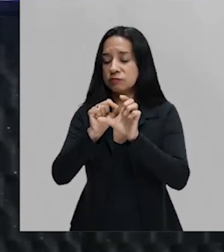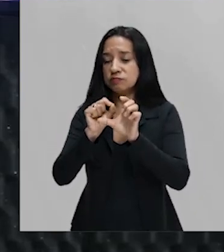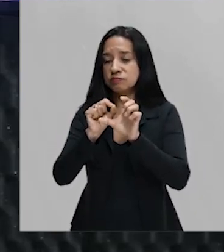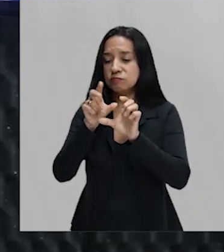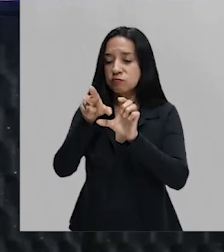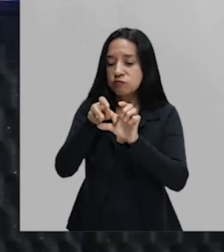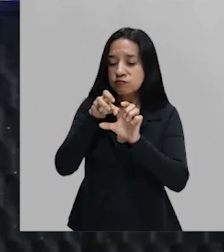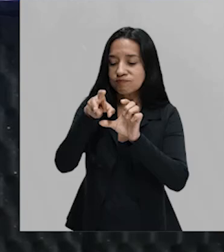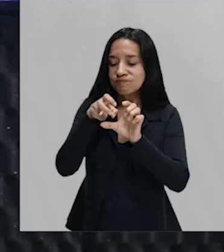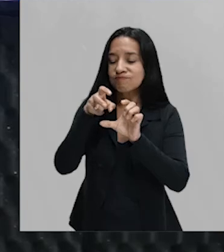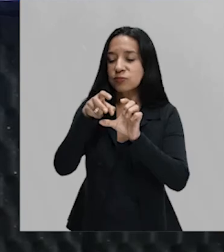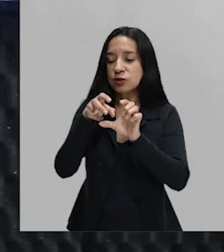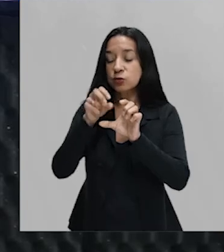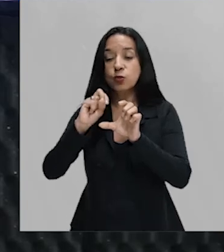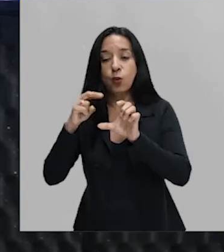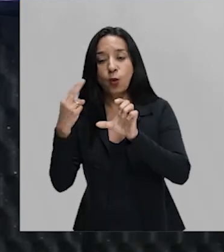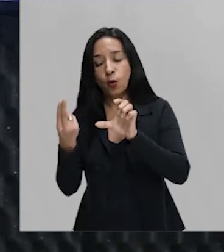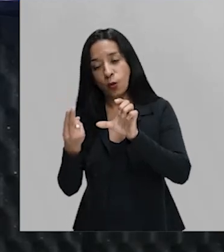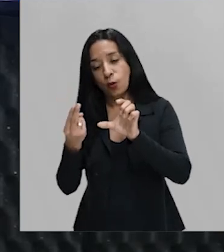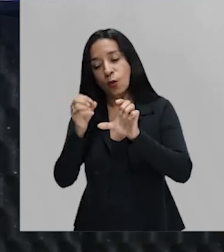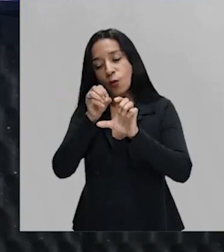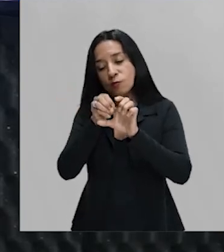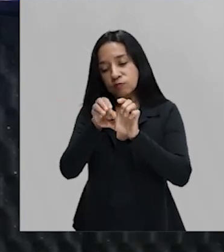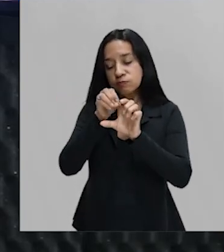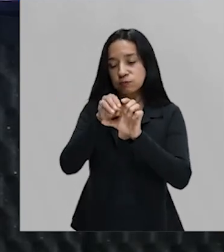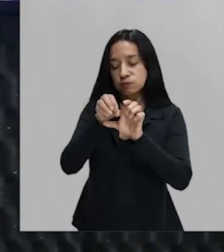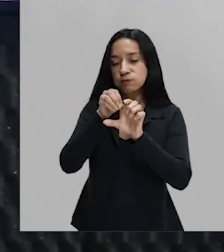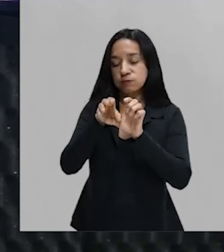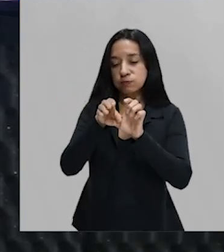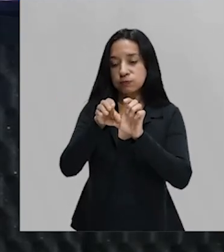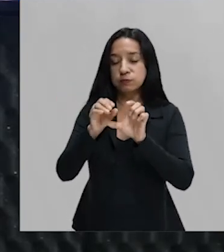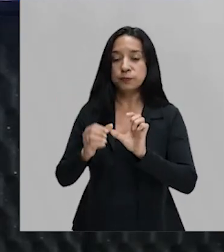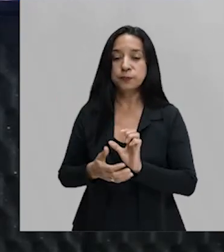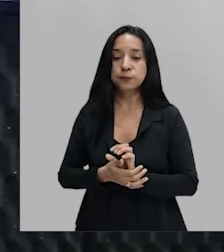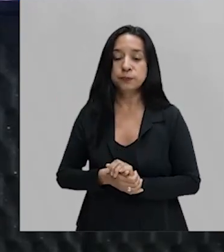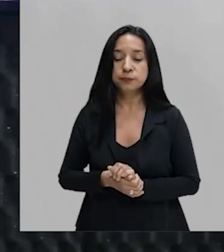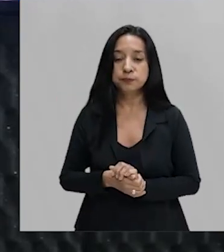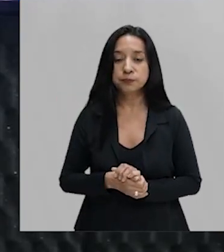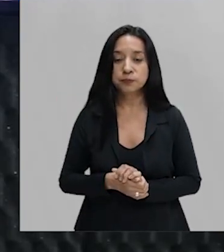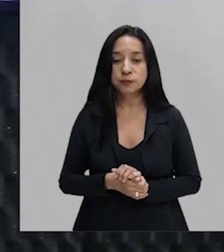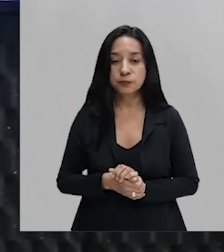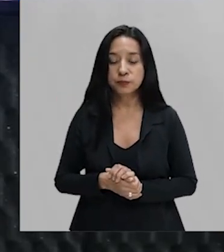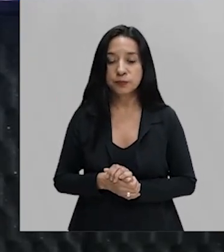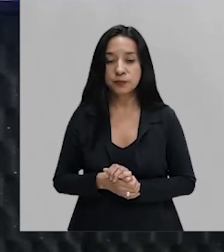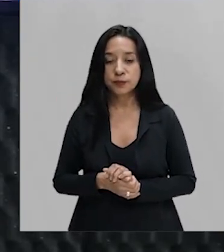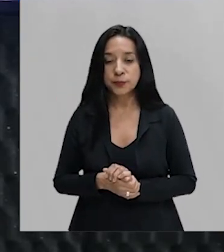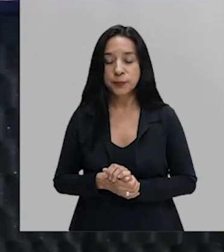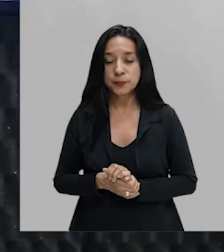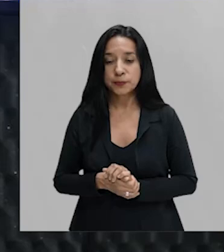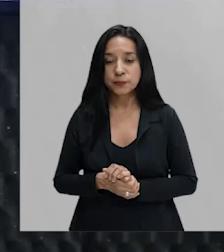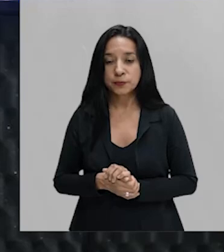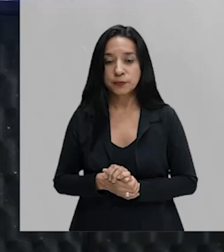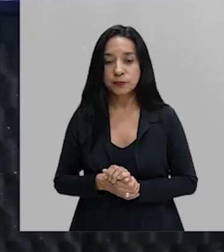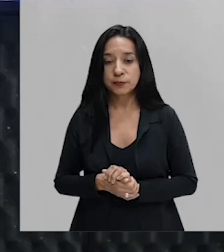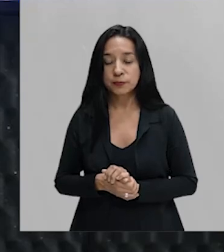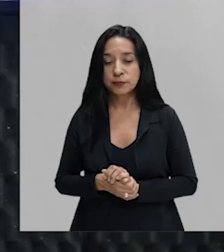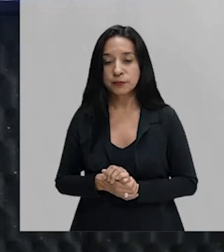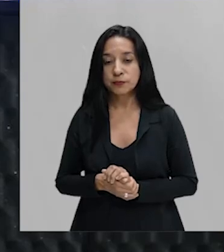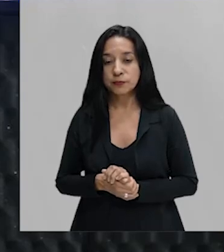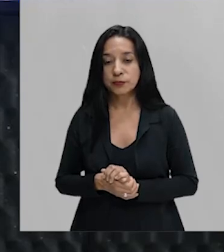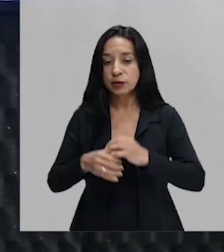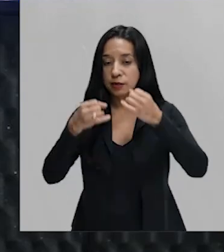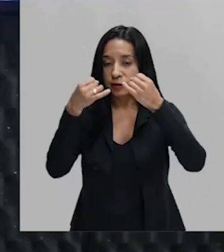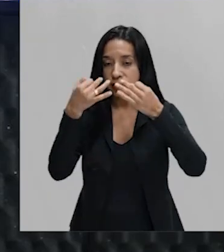incorporado pela célula ou do que está sendo eliminado pela célula. Então, eu vou falar aqui, por exemplo,